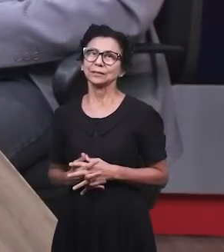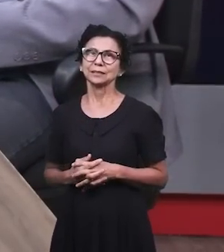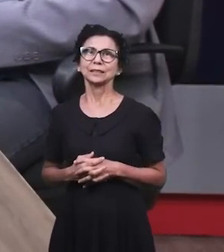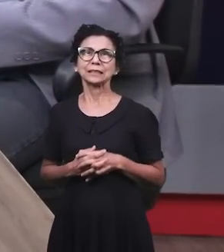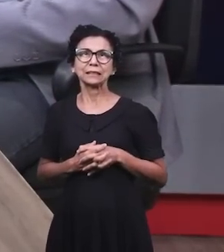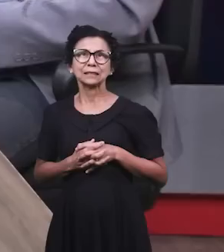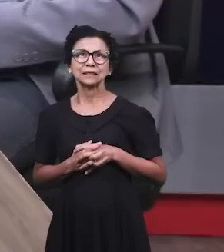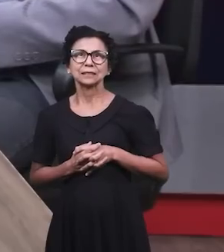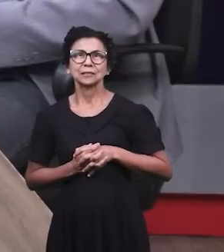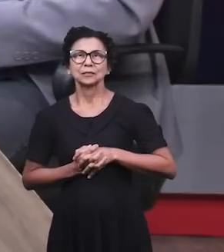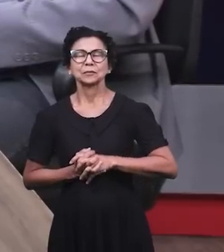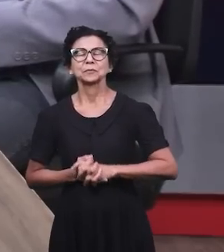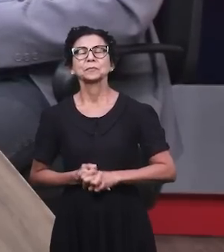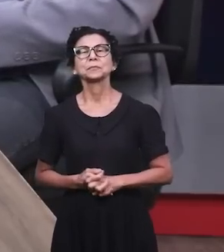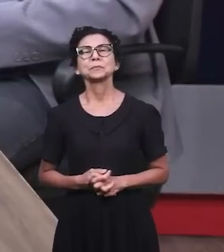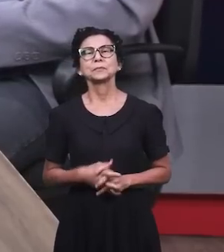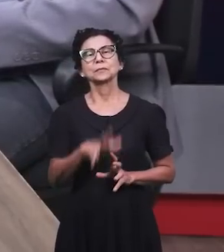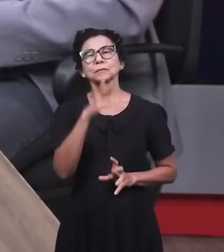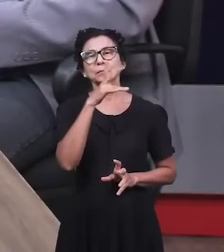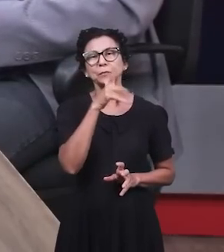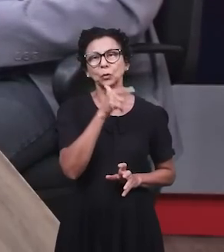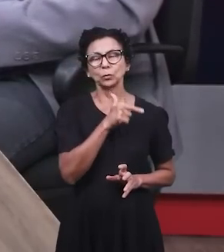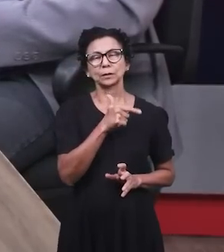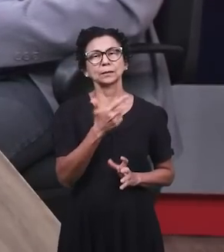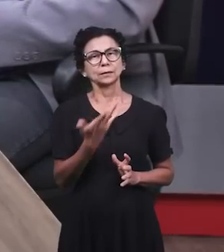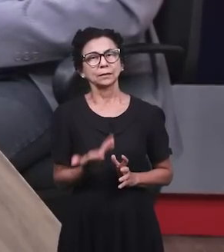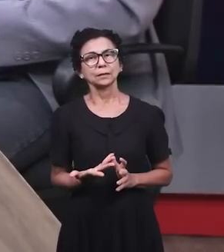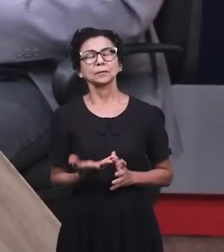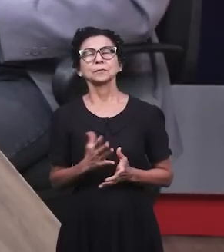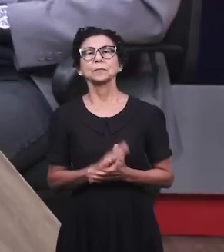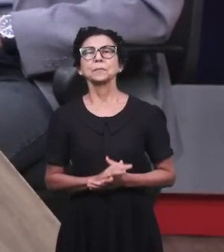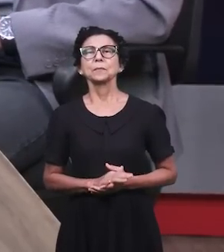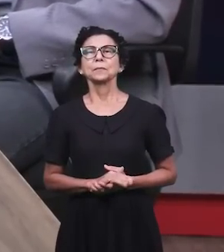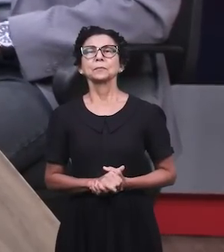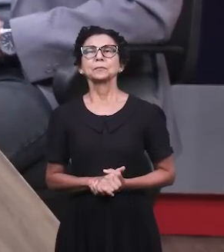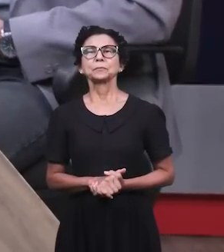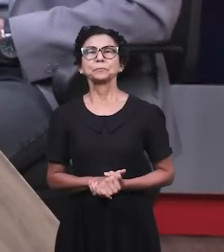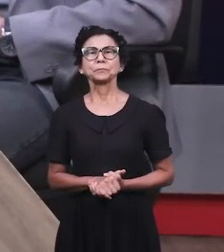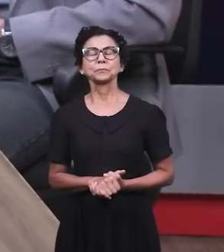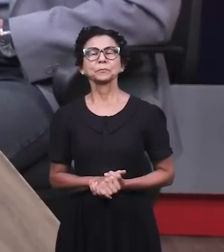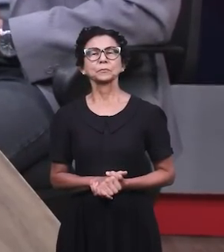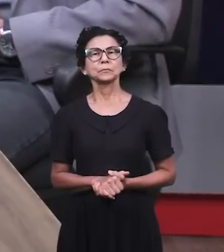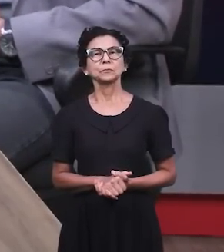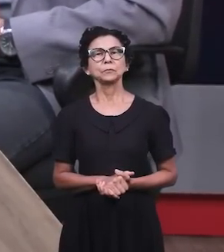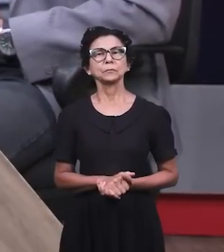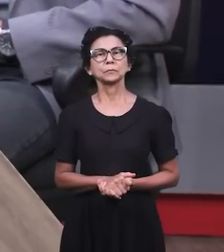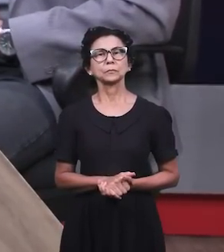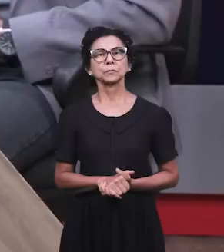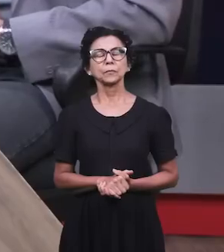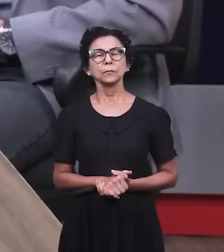para entender como funciona é um pouco longa, mas basicamente, da mesma forma, para se ter,